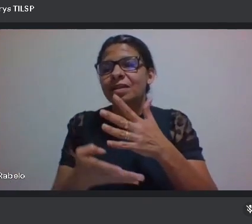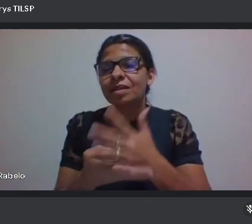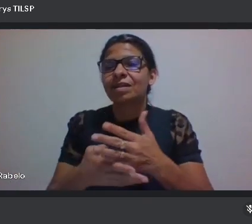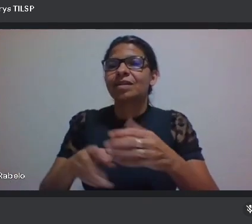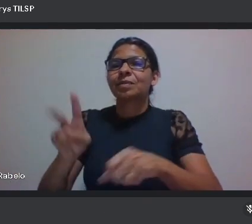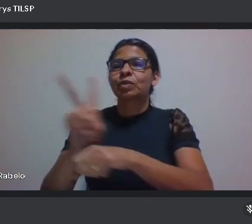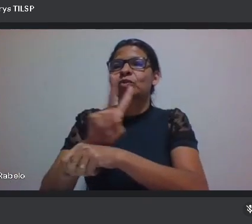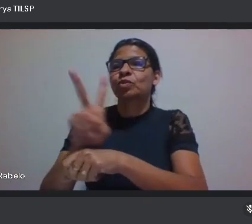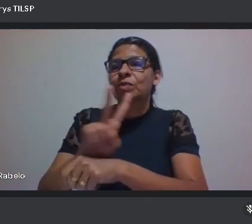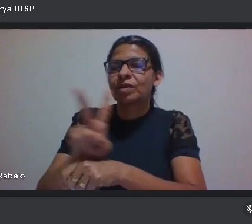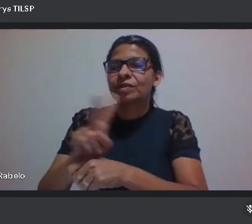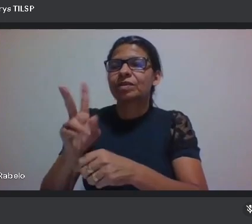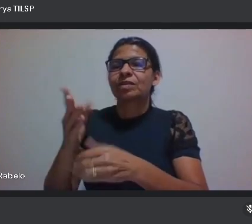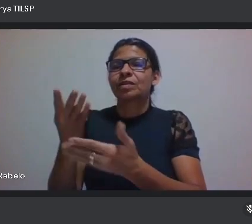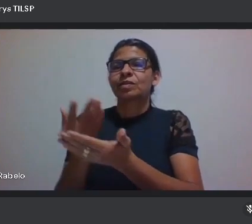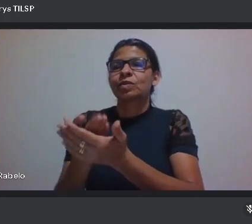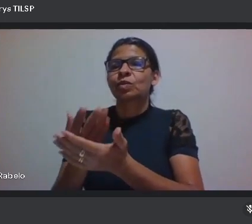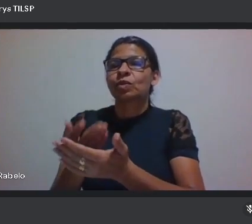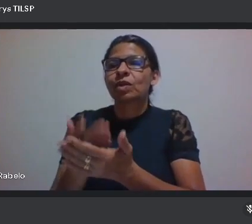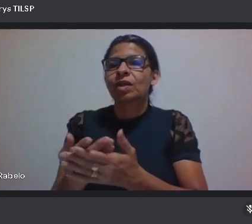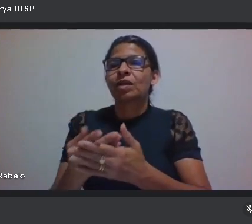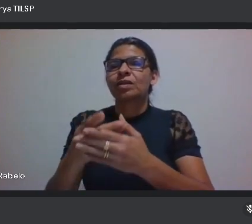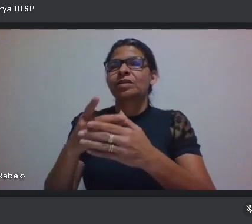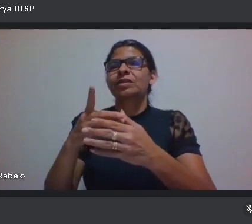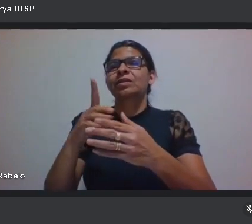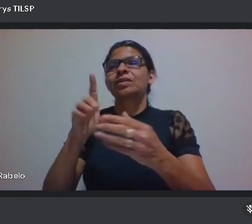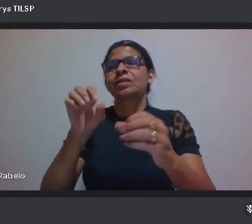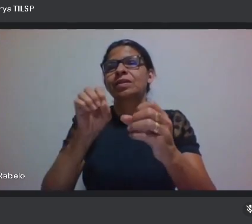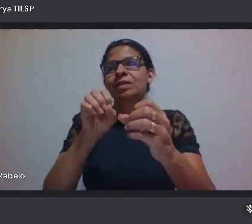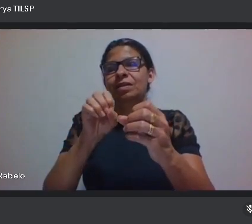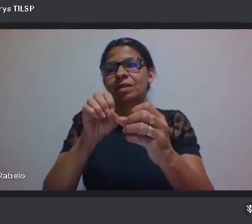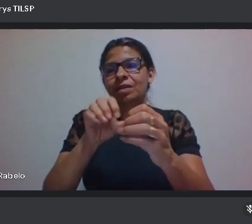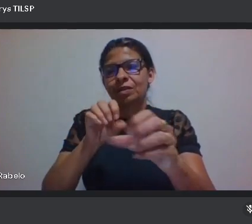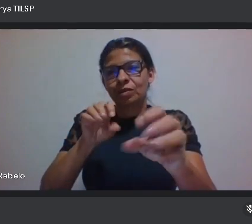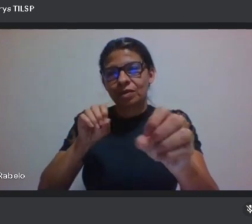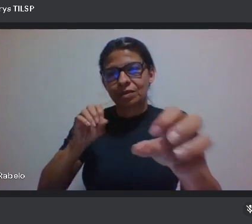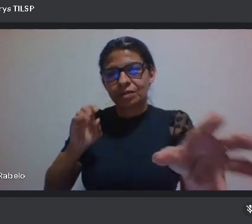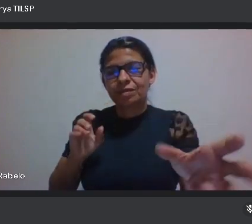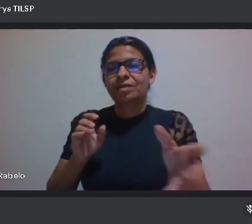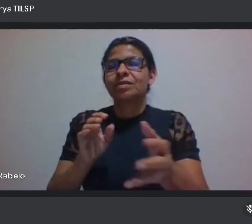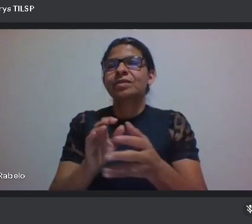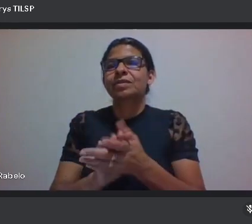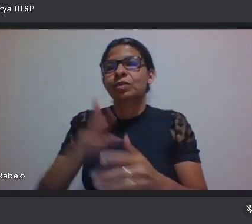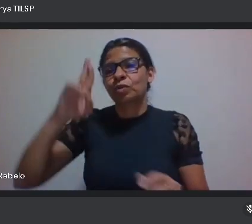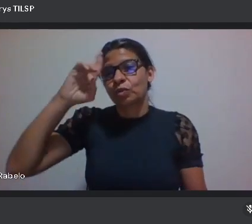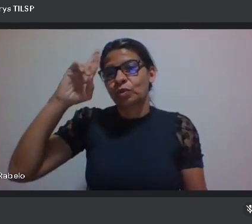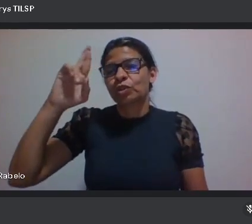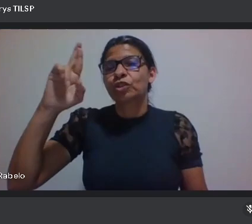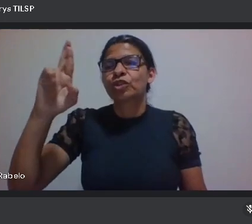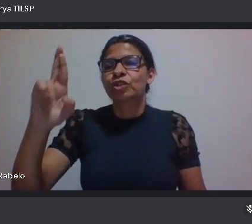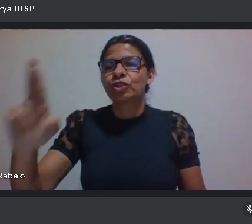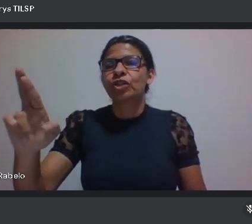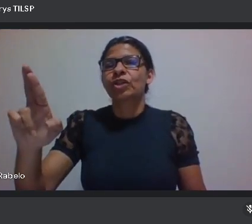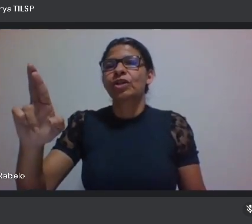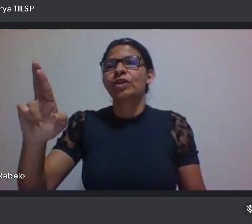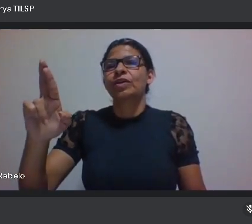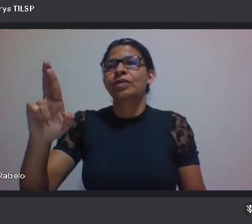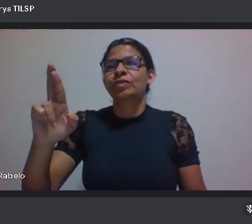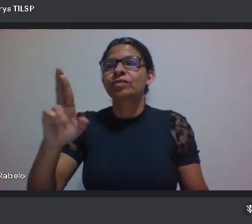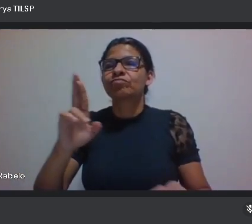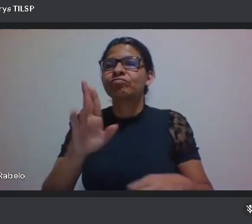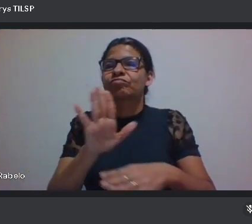distância e em atendimento educacional especializado. Eu estou chefe da subseção de atendimento